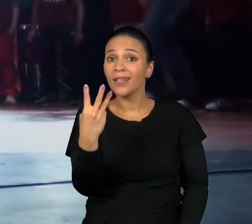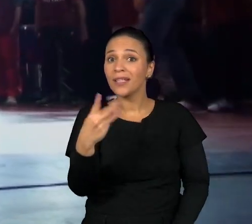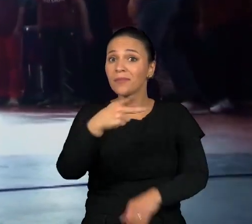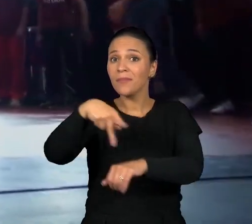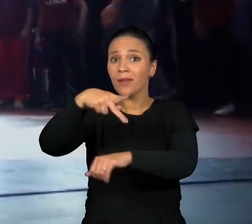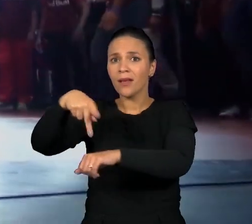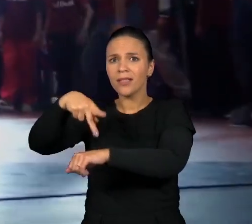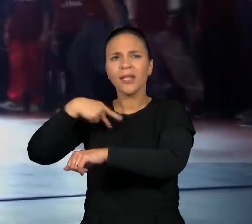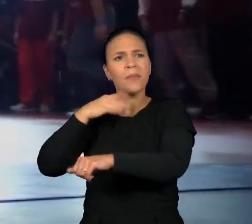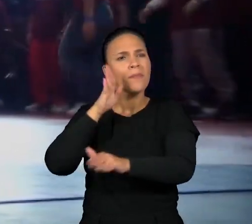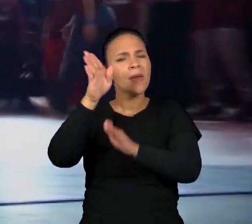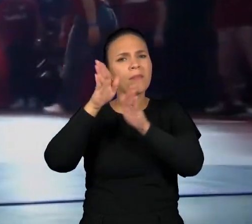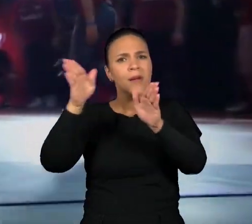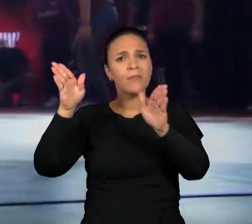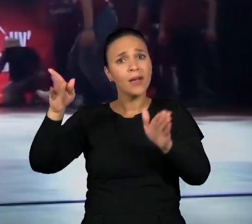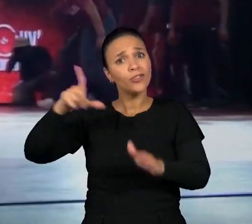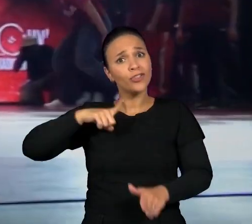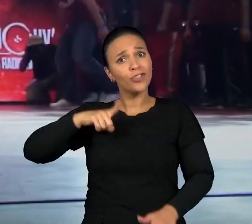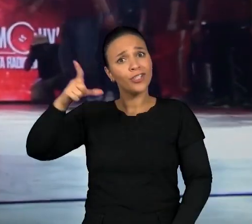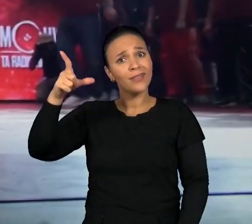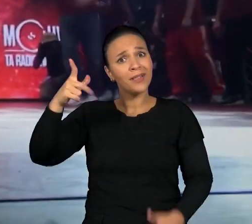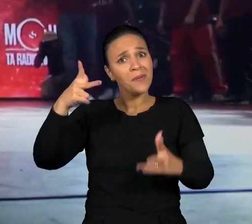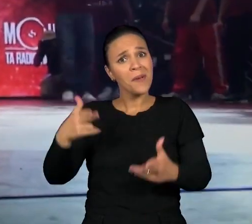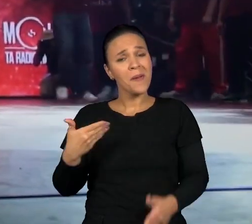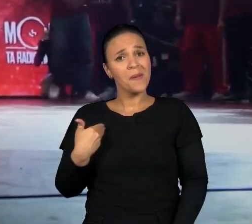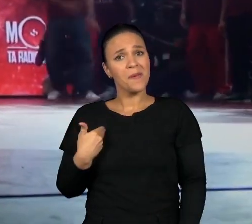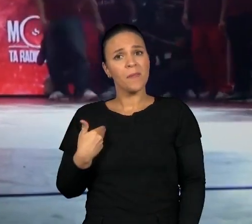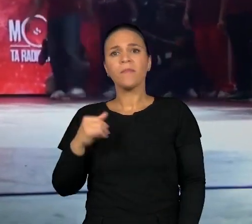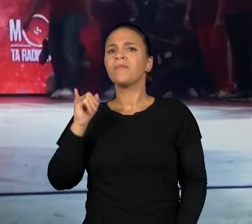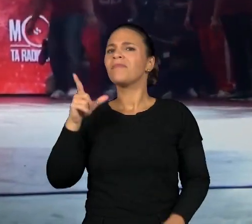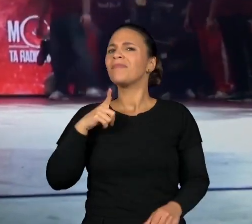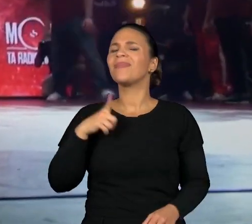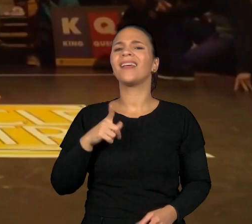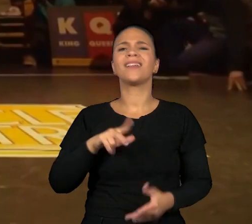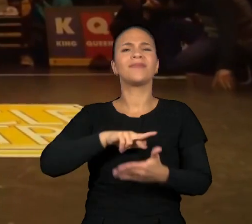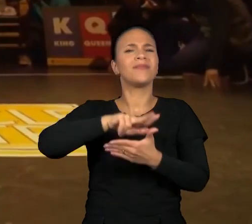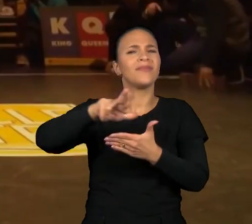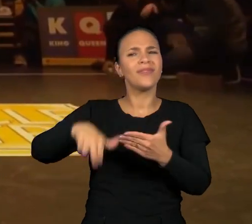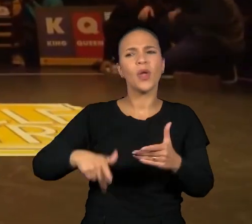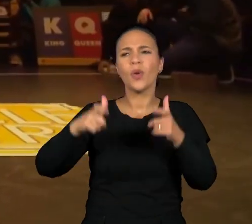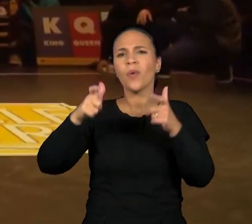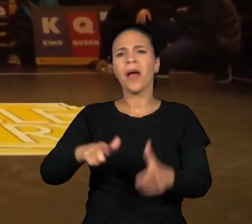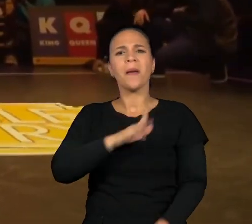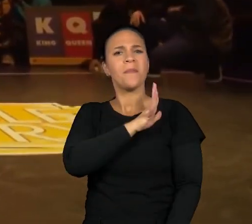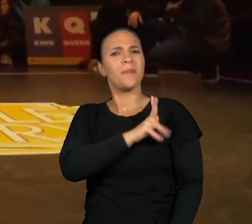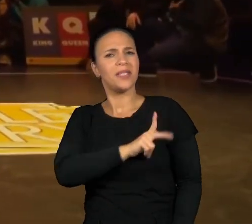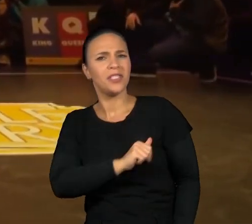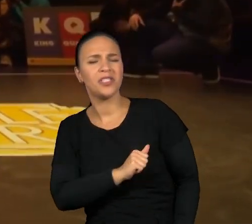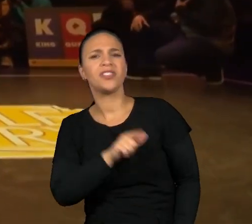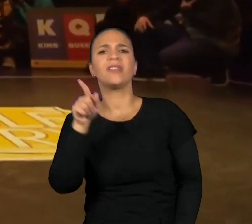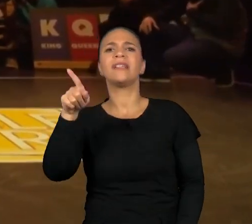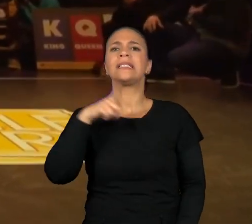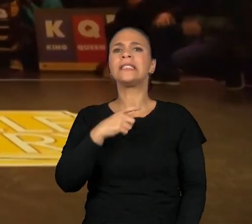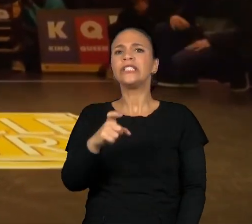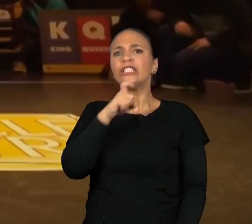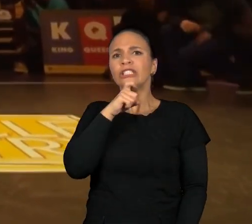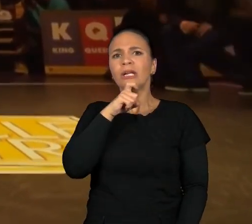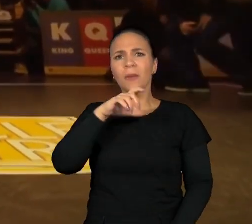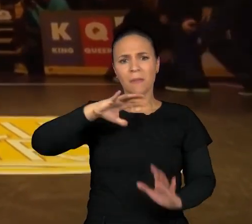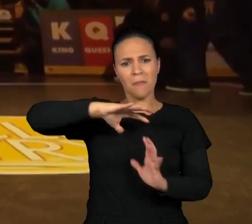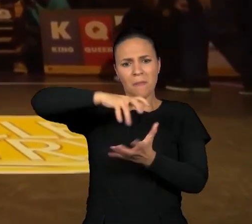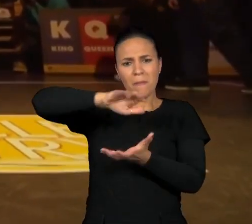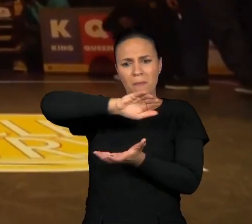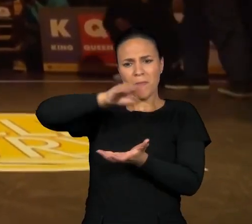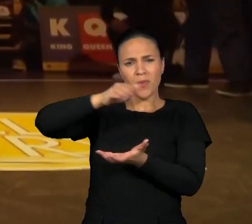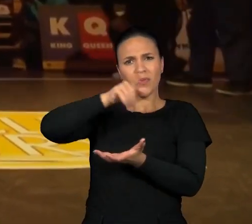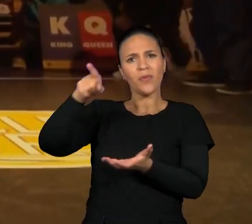todos os países que eu fui, eu encontrei o breaking lá. Seja na Palestina, seja na Sibéria. Tem toda a fundamentação, né, dentro do breaking.